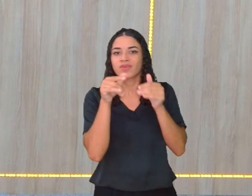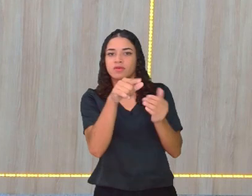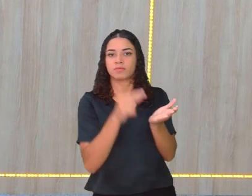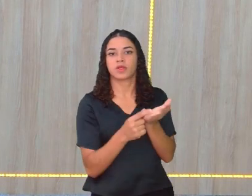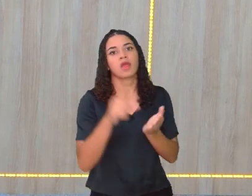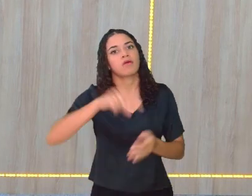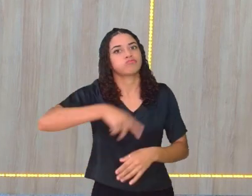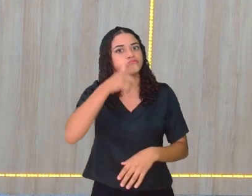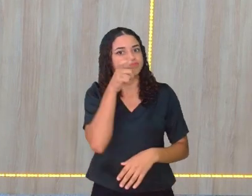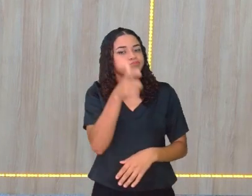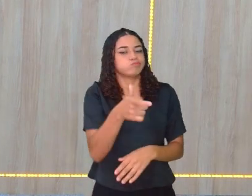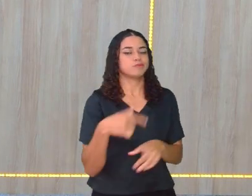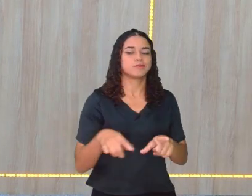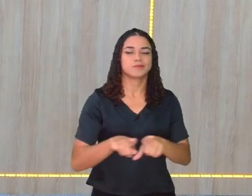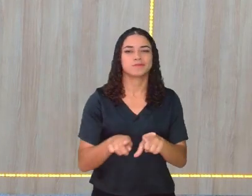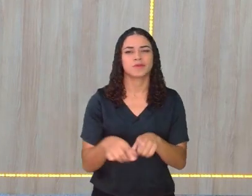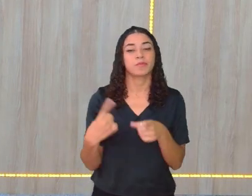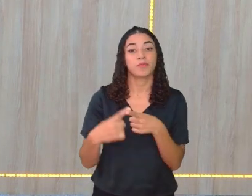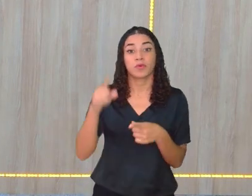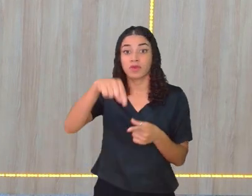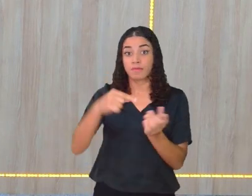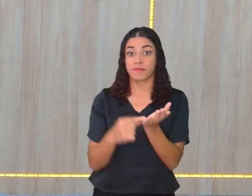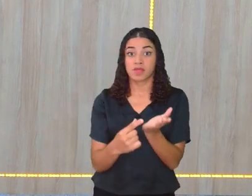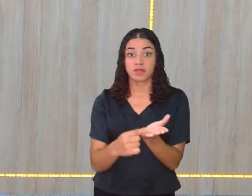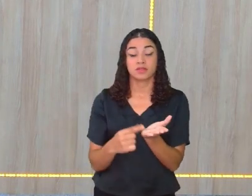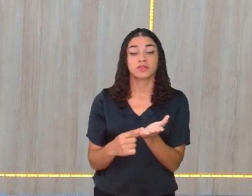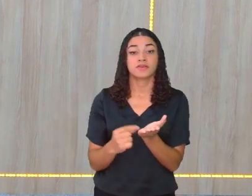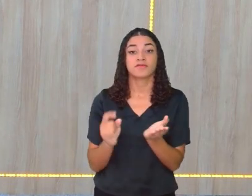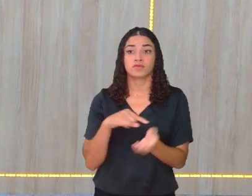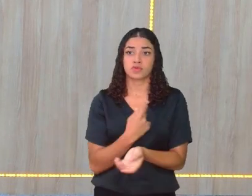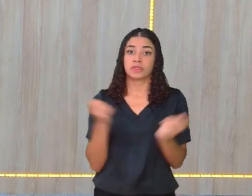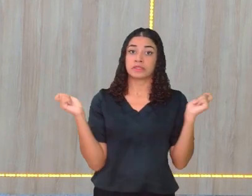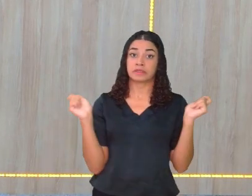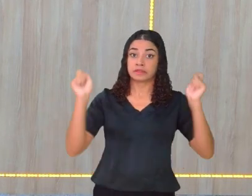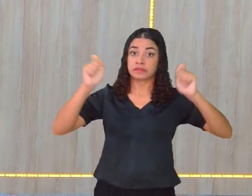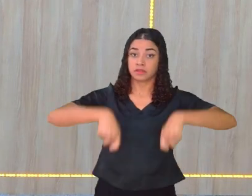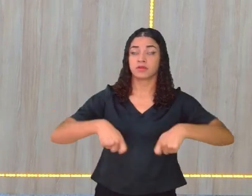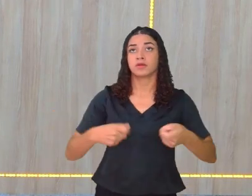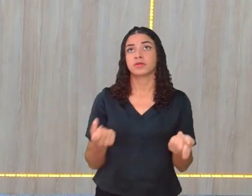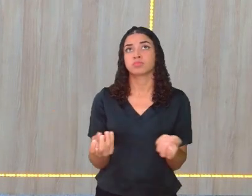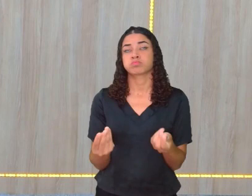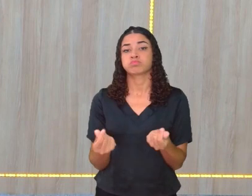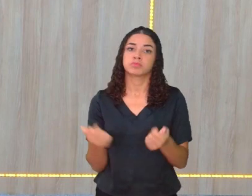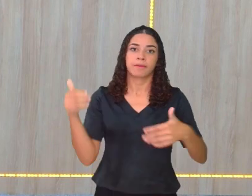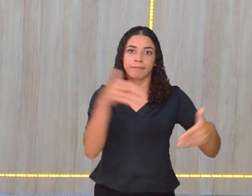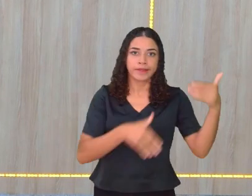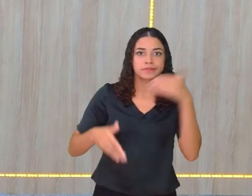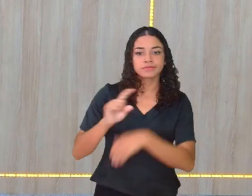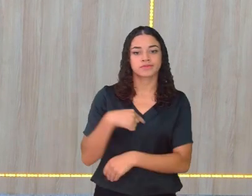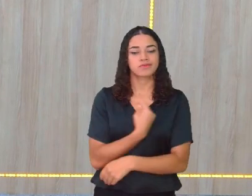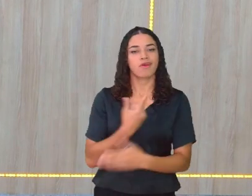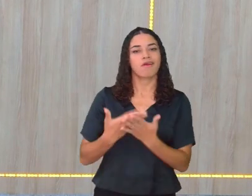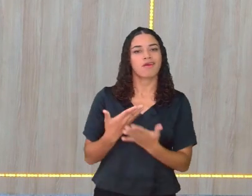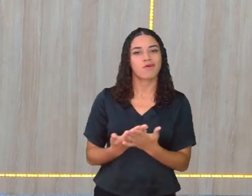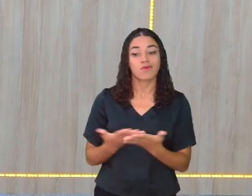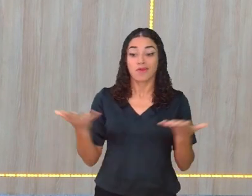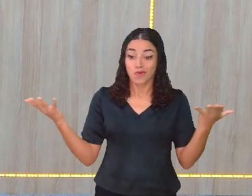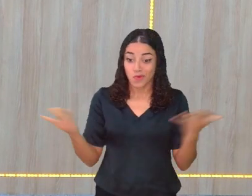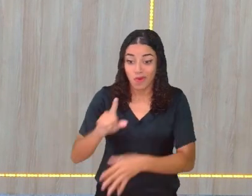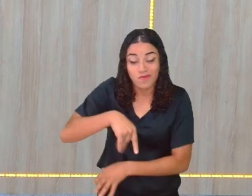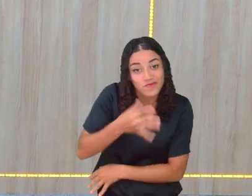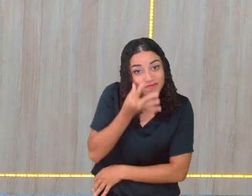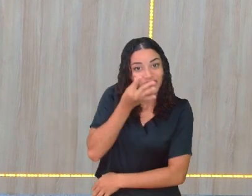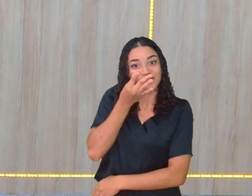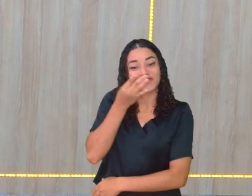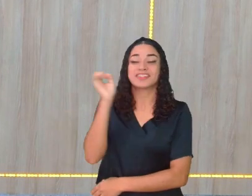bem interessante. Porque com o aplicativo, a gente tem condições aí, olha, de participar da nossa aula neste momento ao